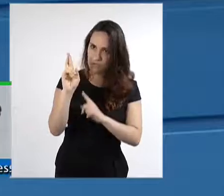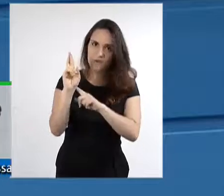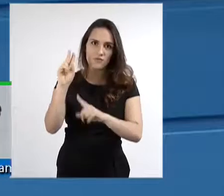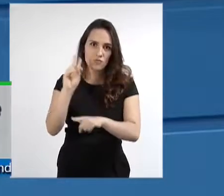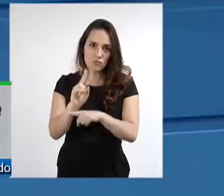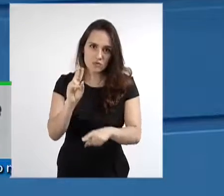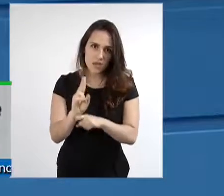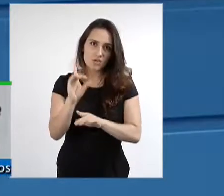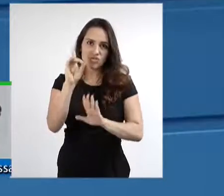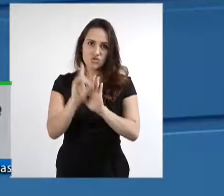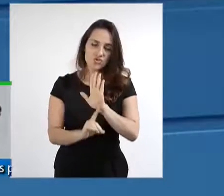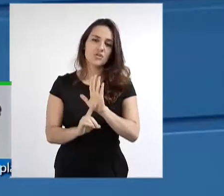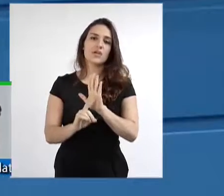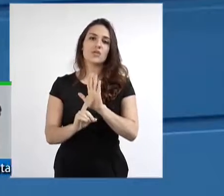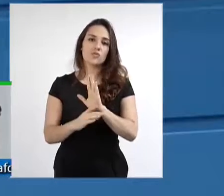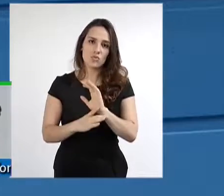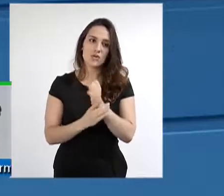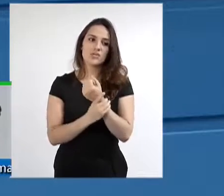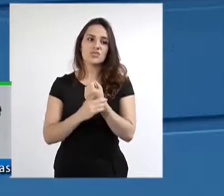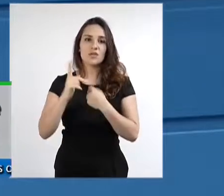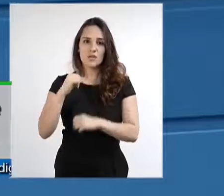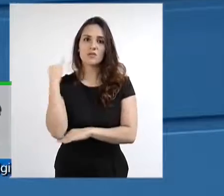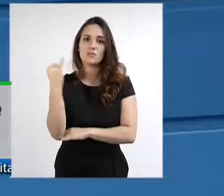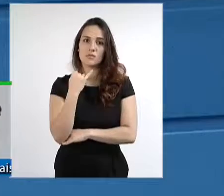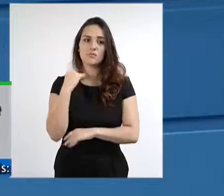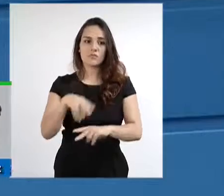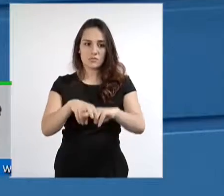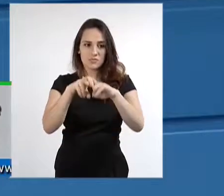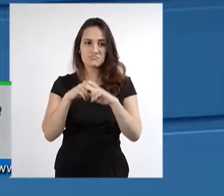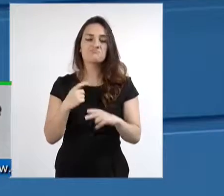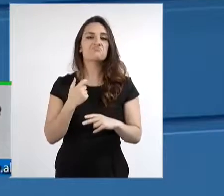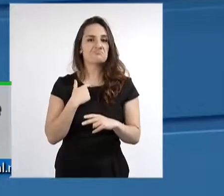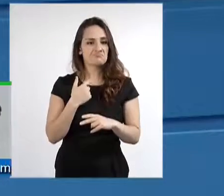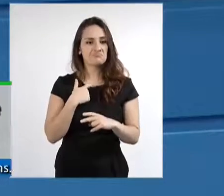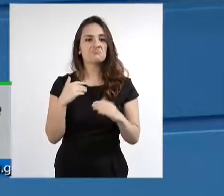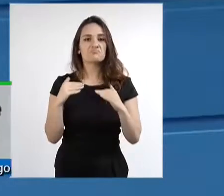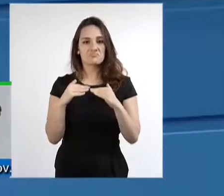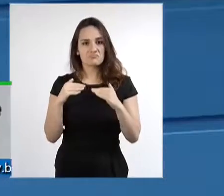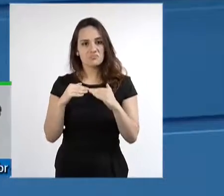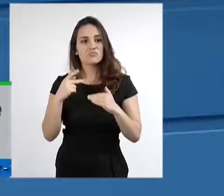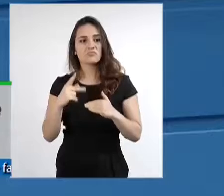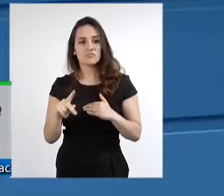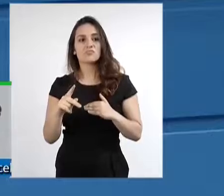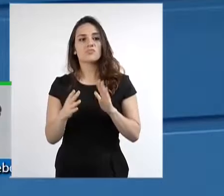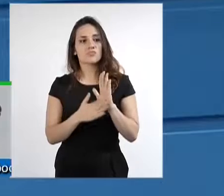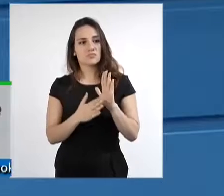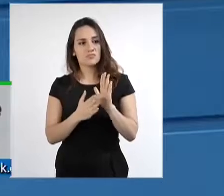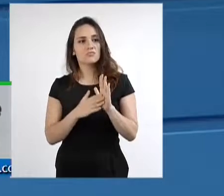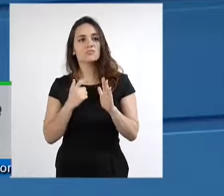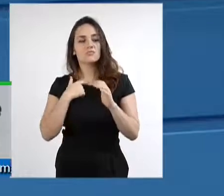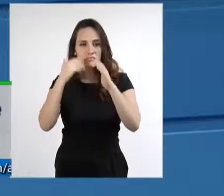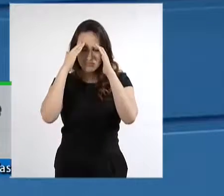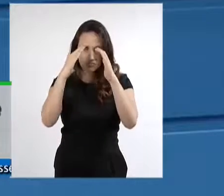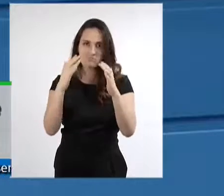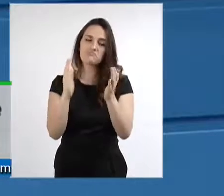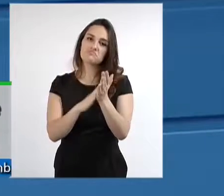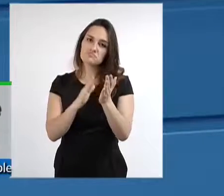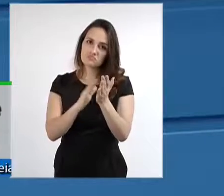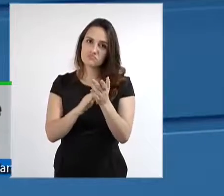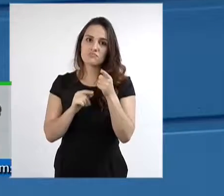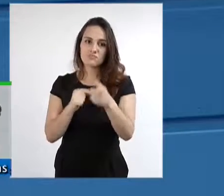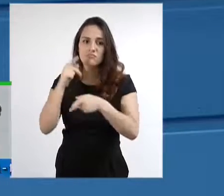dos direitos, da garantia desses direitos é muito importante. Então, receba nosso carinho, nosso respeito e